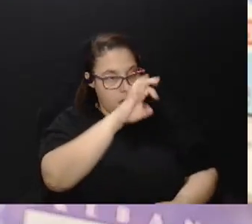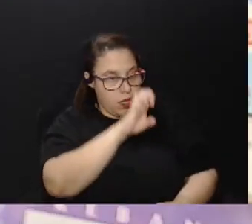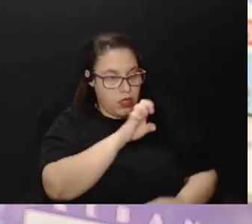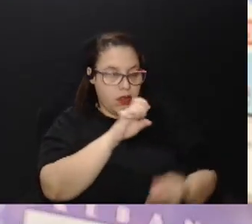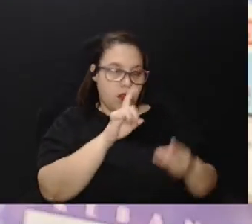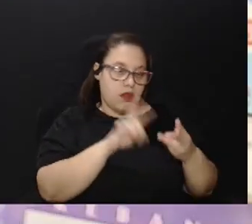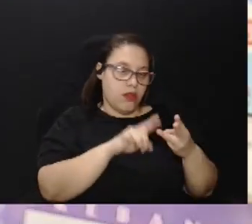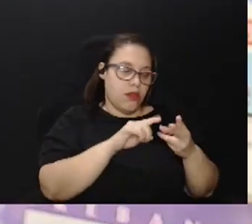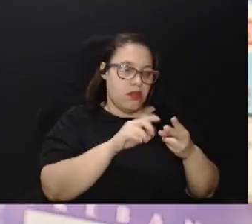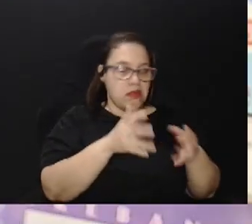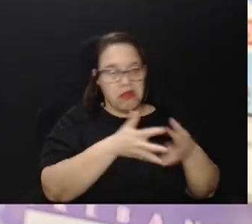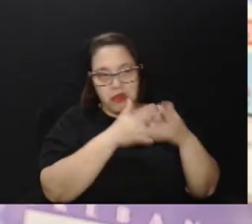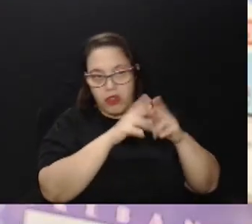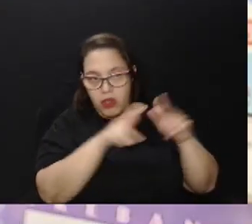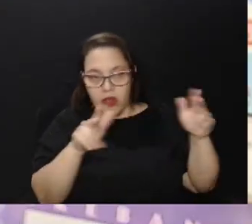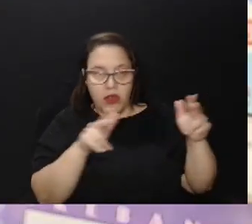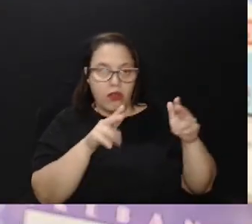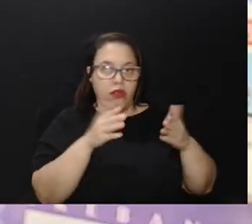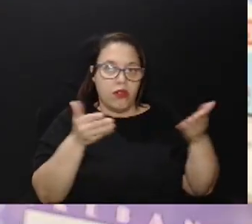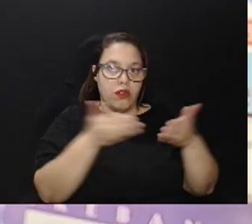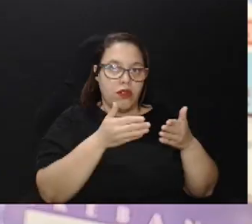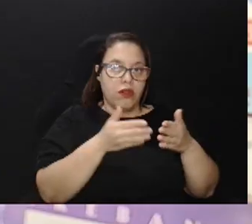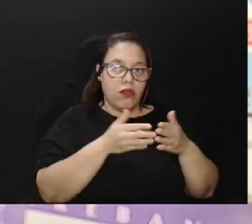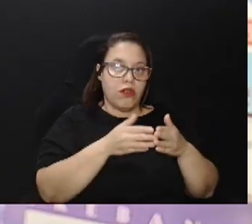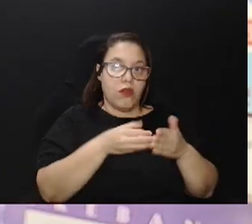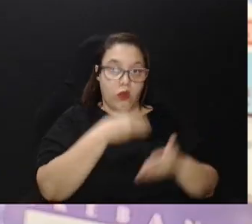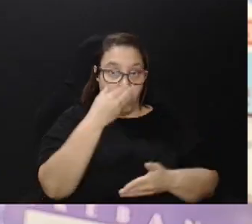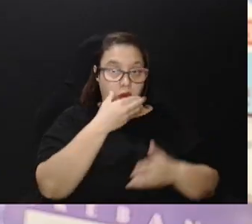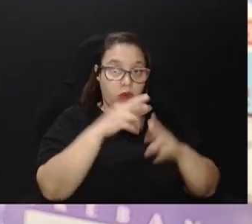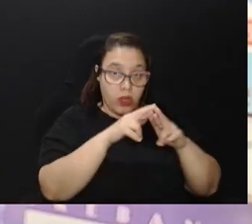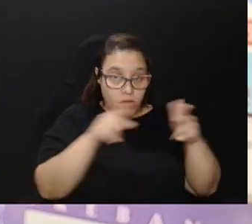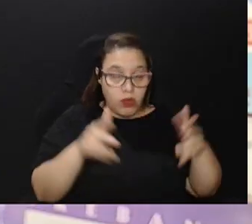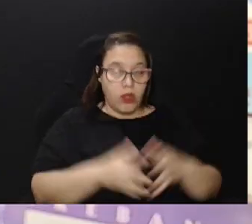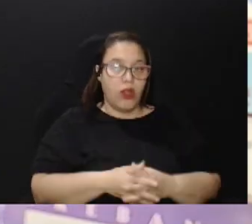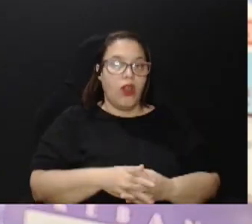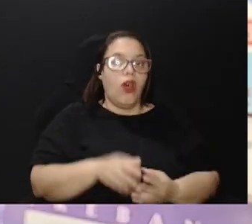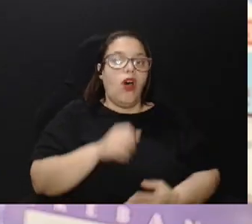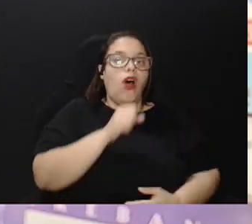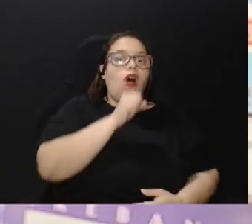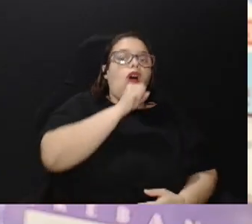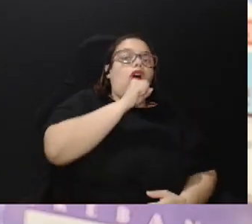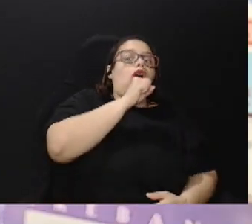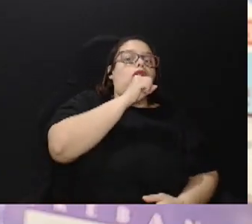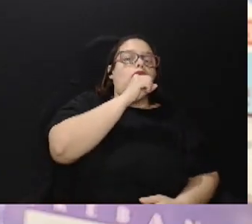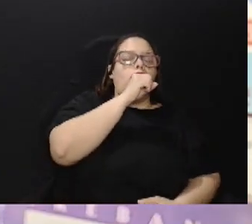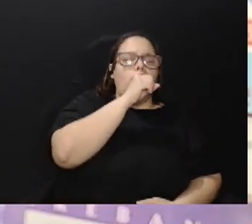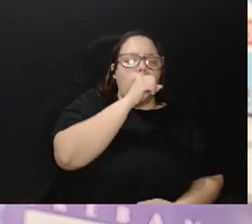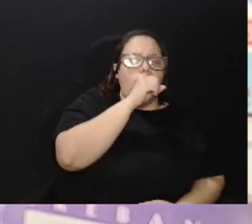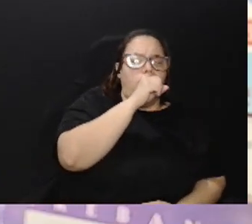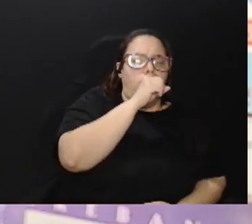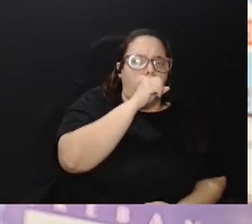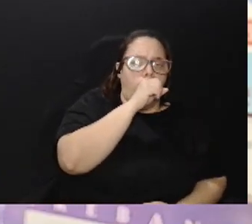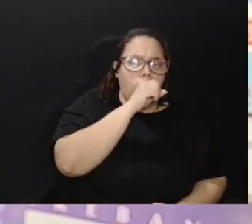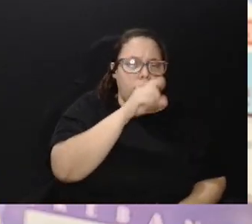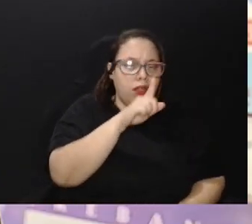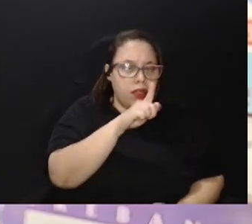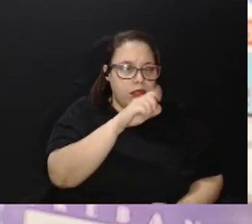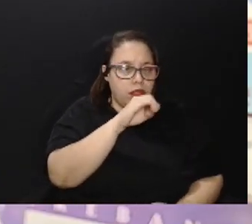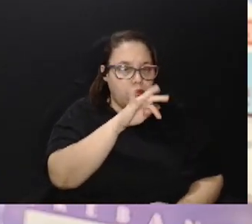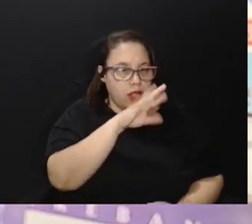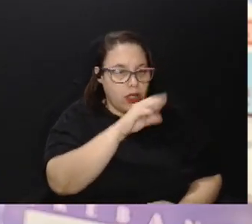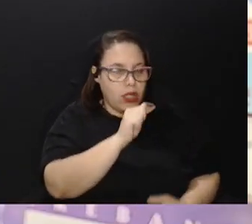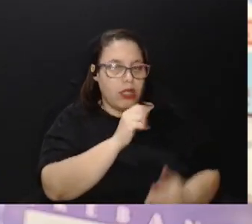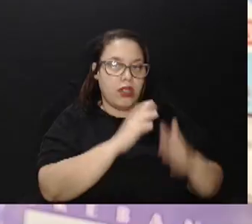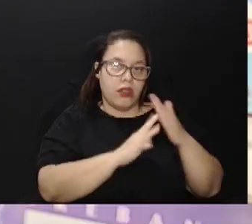hortifruti, principalmente agora é por causa de frutas. A goiaba deles é exportada, então